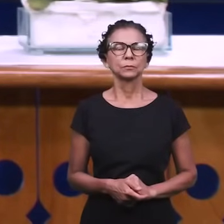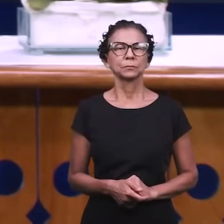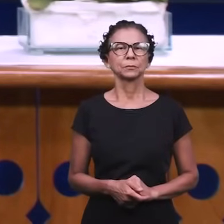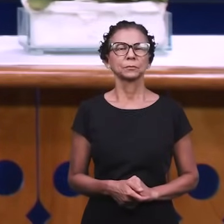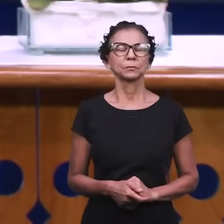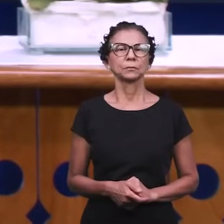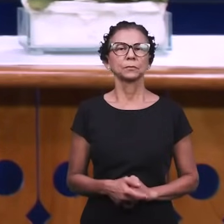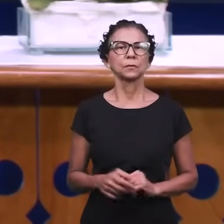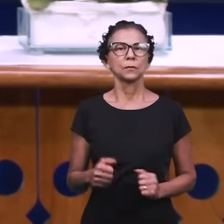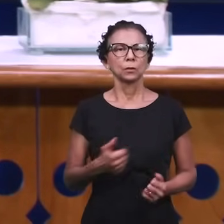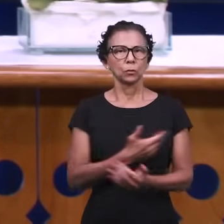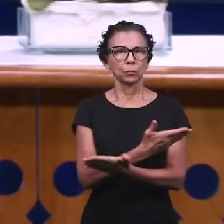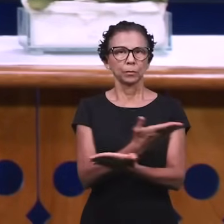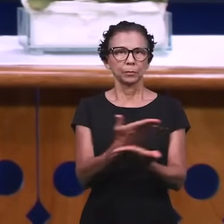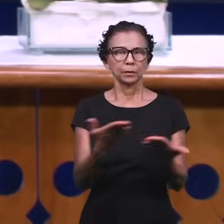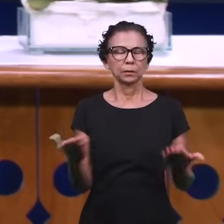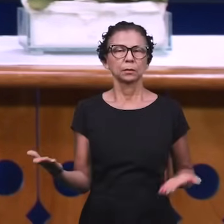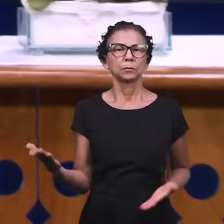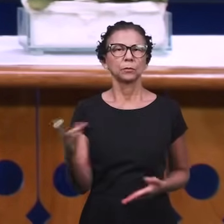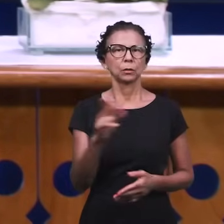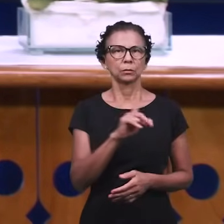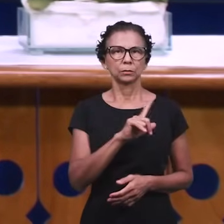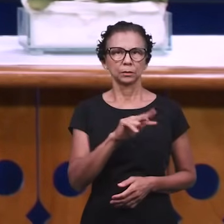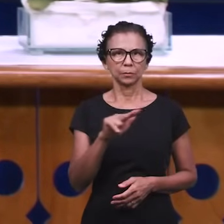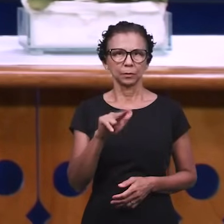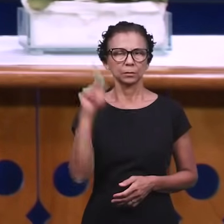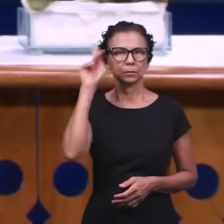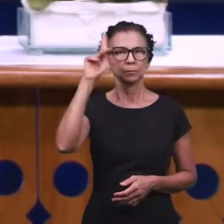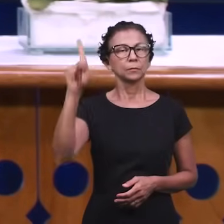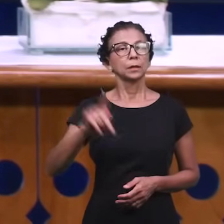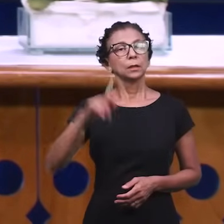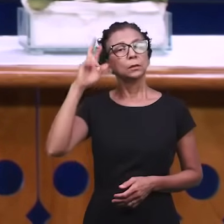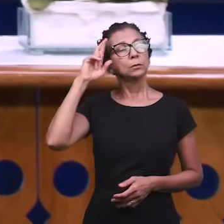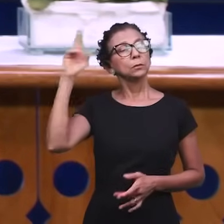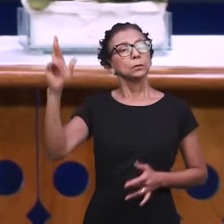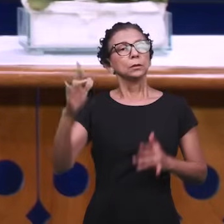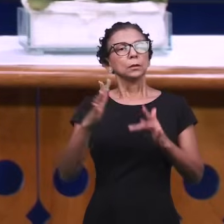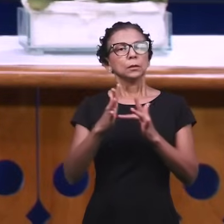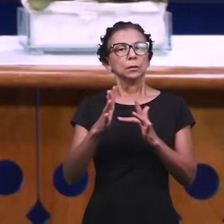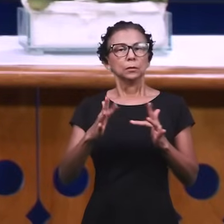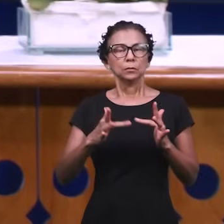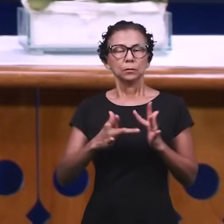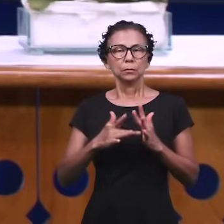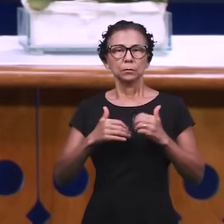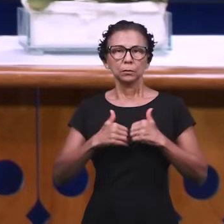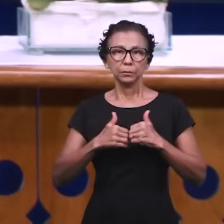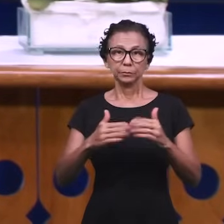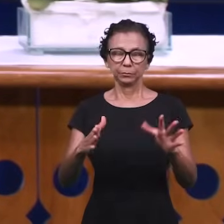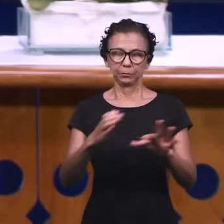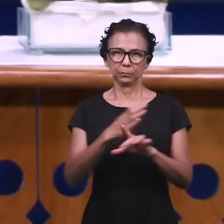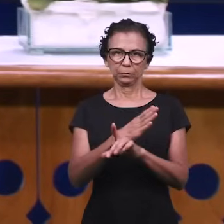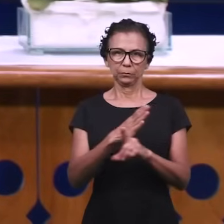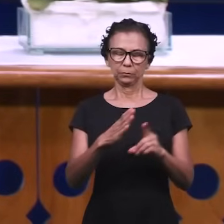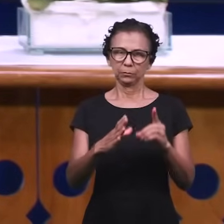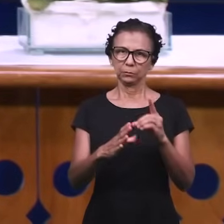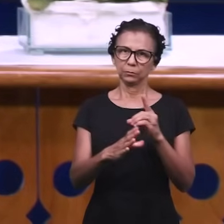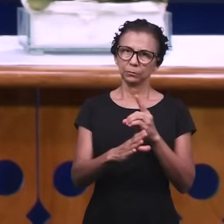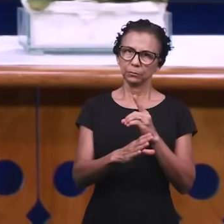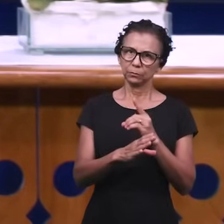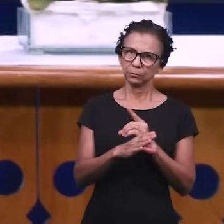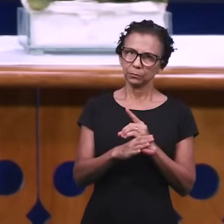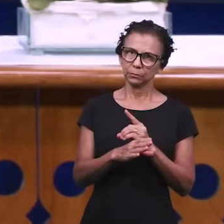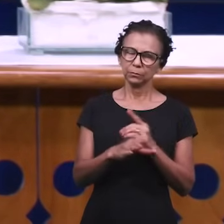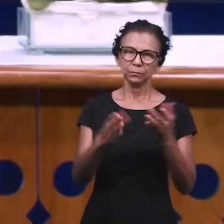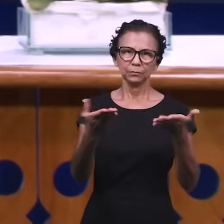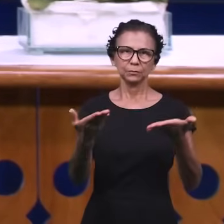Nós saudamos os irmãos com a paz do Senhor Jesus. Estamos dando início ao nosso culto.